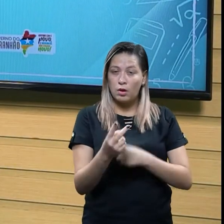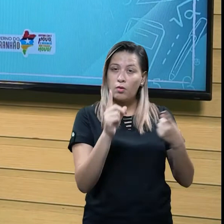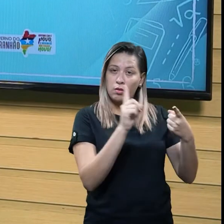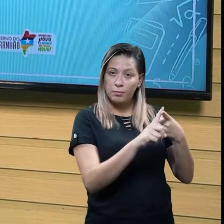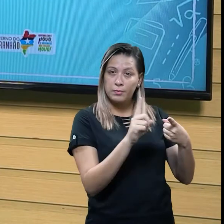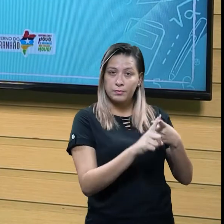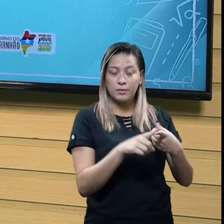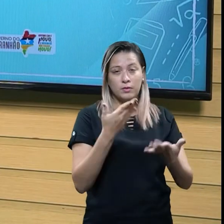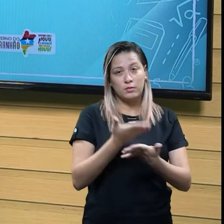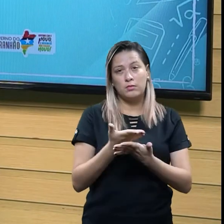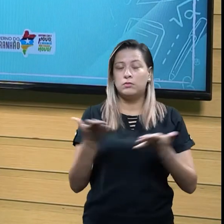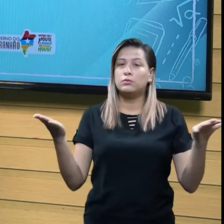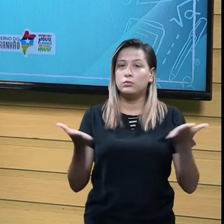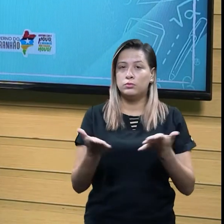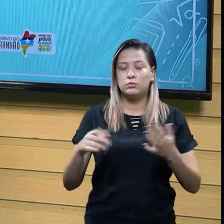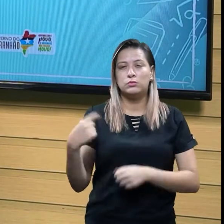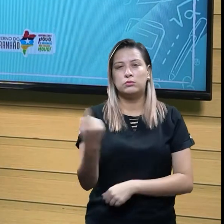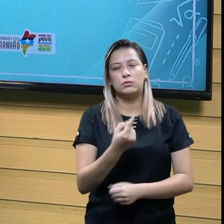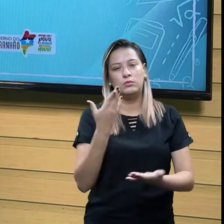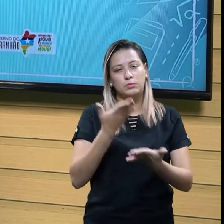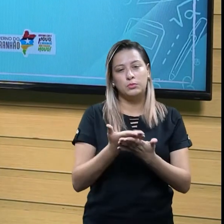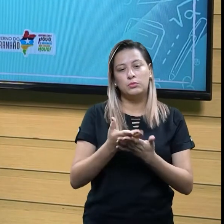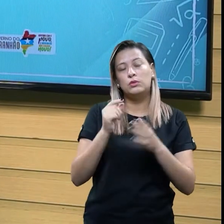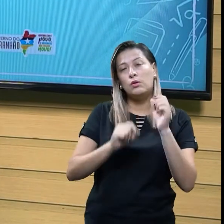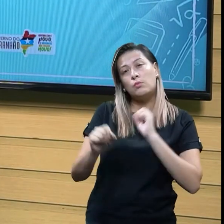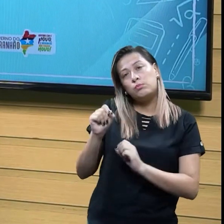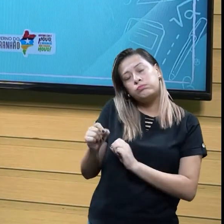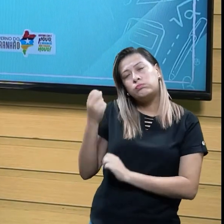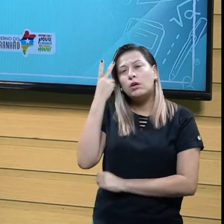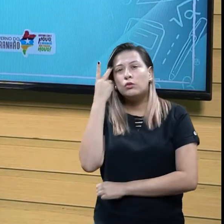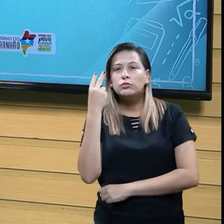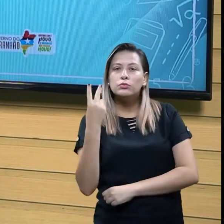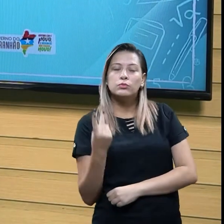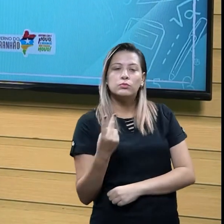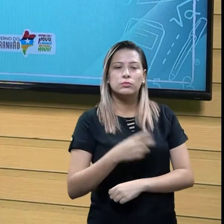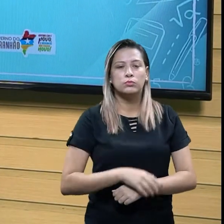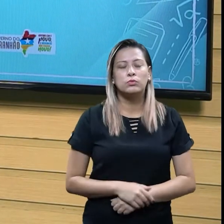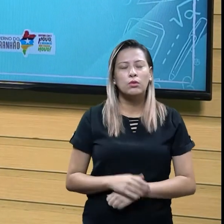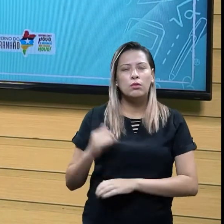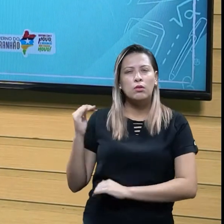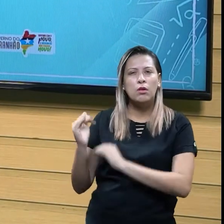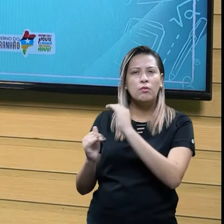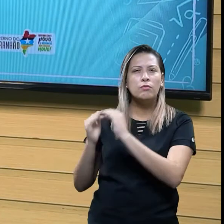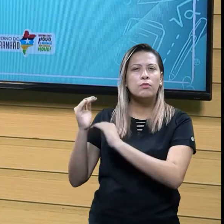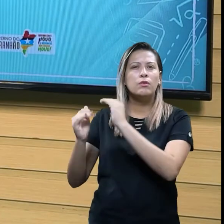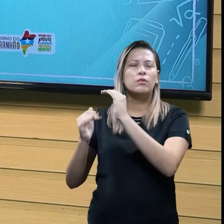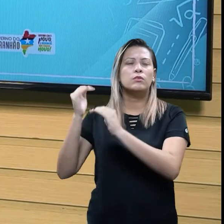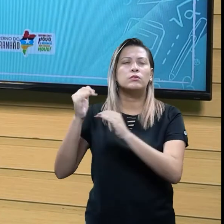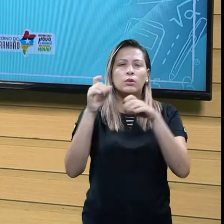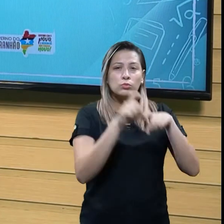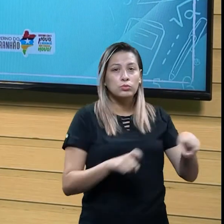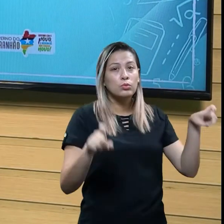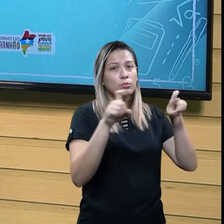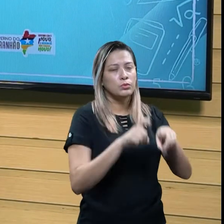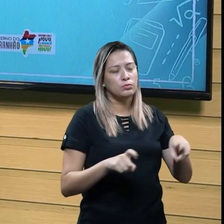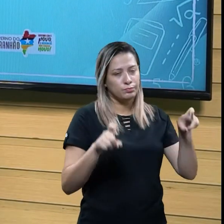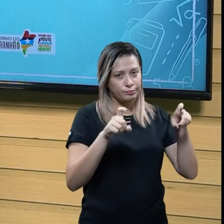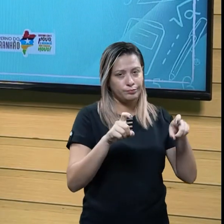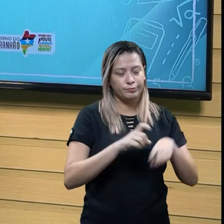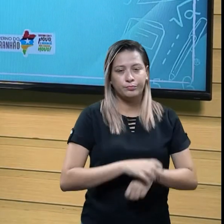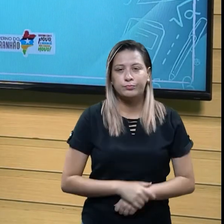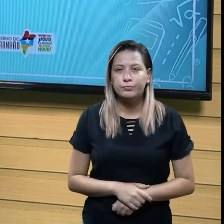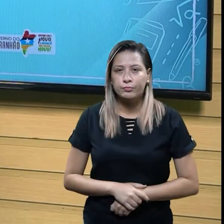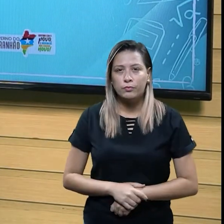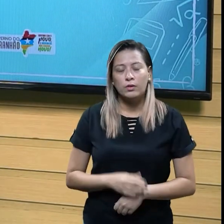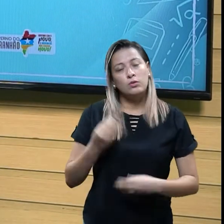hoje, nós vamos ver um pouco do histórico da evolução dos computadores, de como os